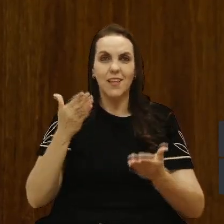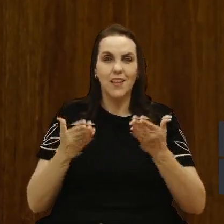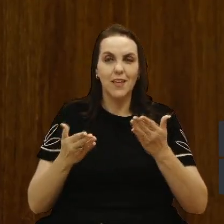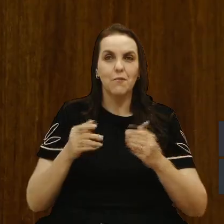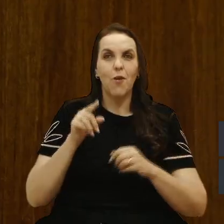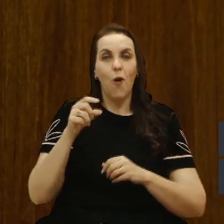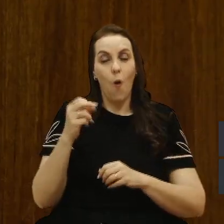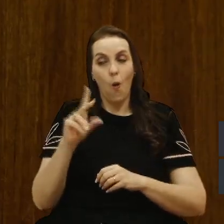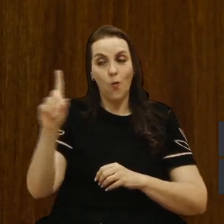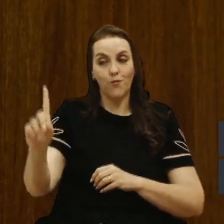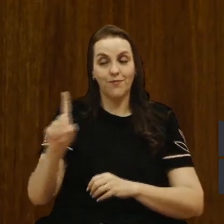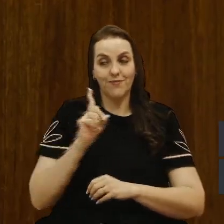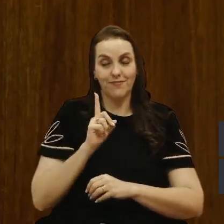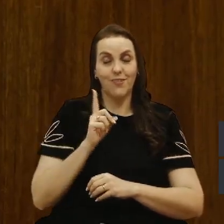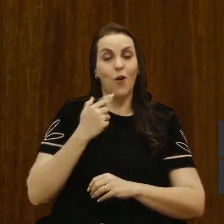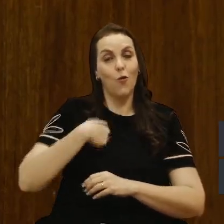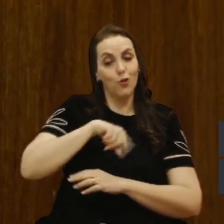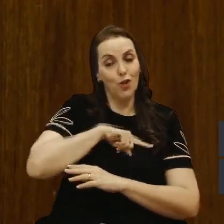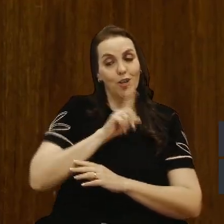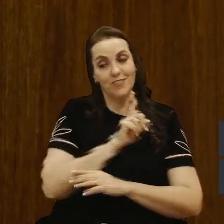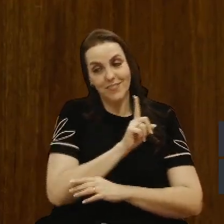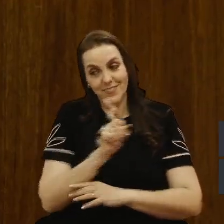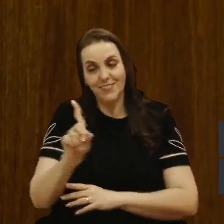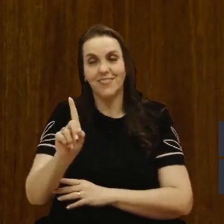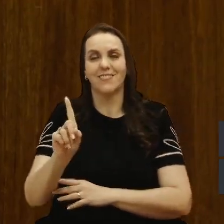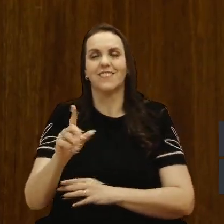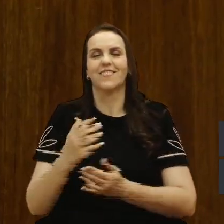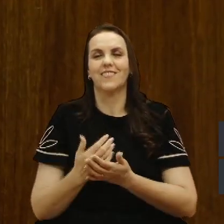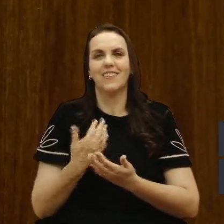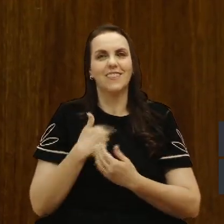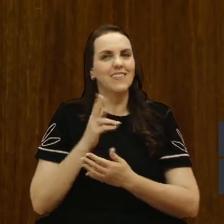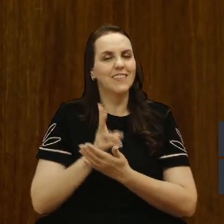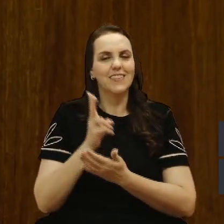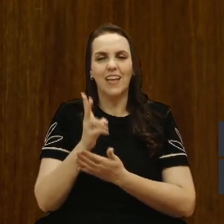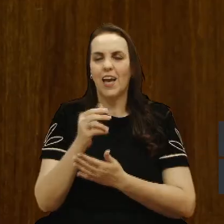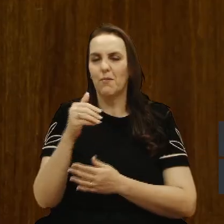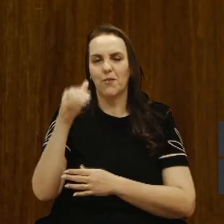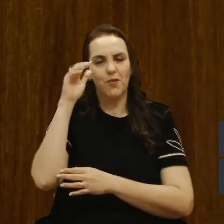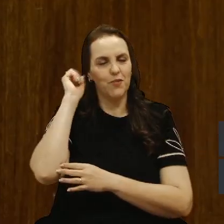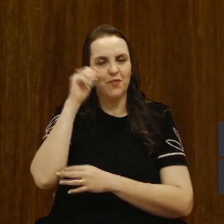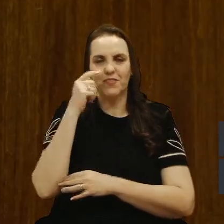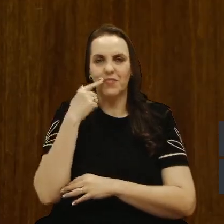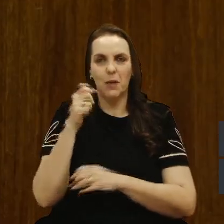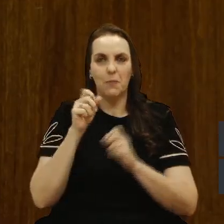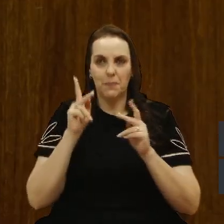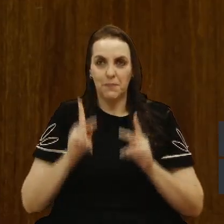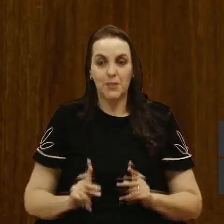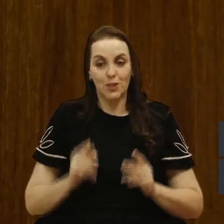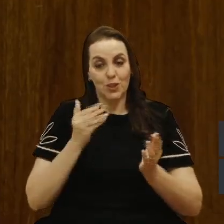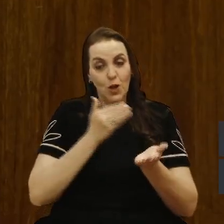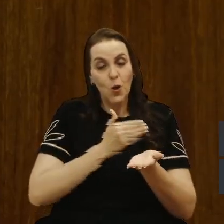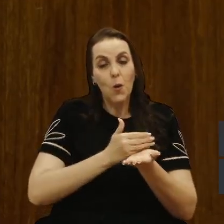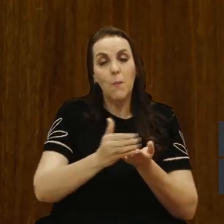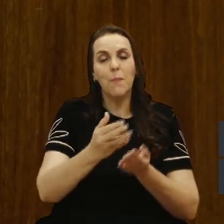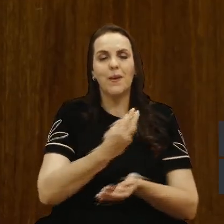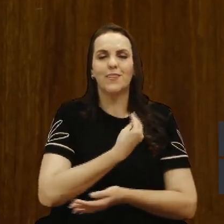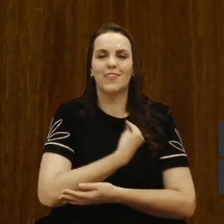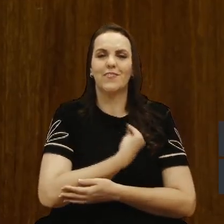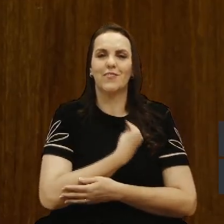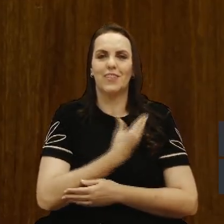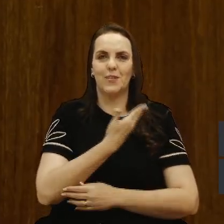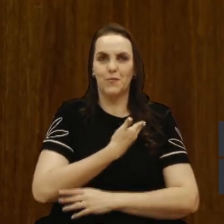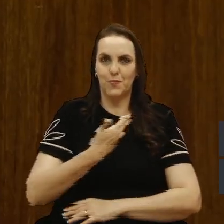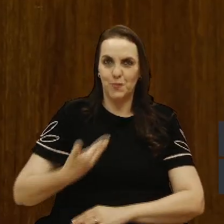senhor vinha falar com a gente, ou nós íamos falar com o senhor, e nós sempre ouvimos, eu e o vereador Libardi, como pessoas que estamos iniciando a vida pública,